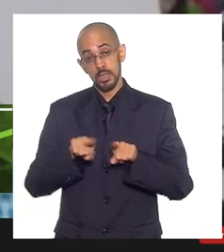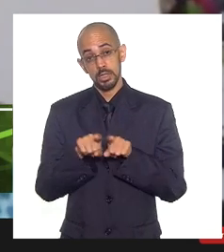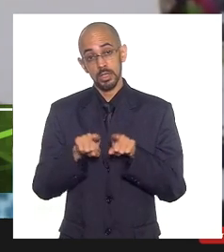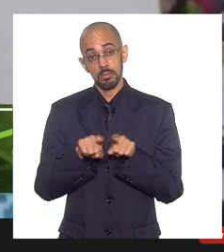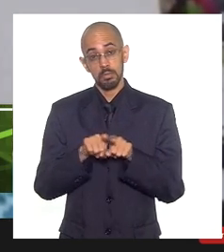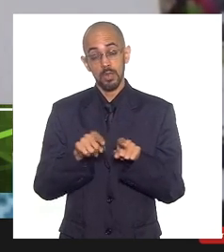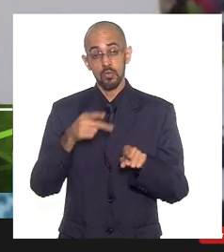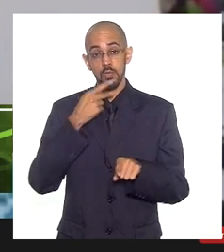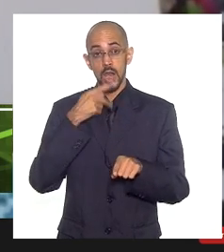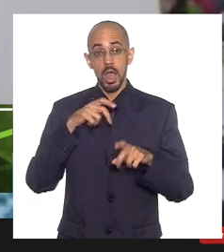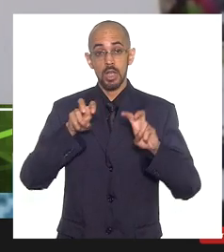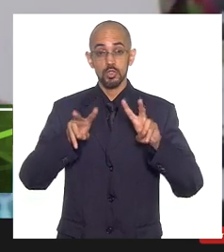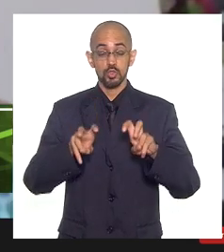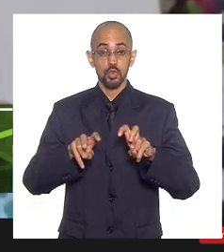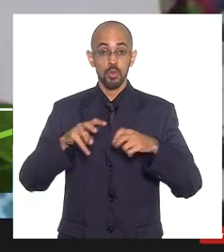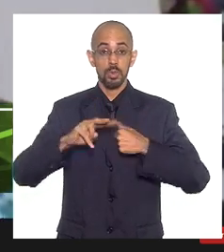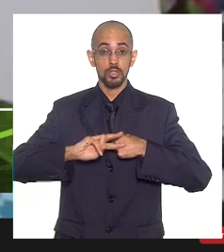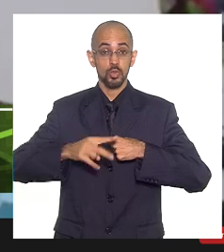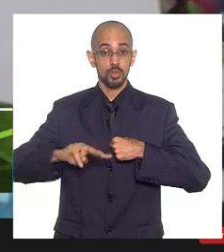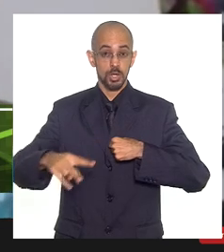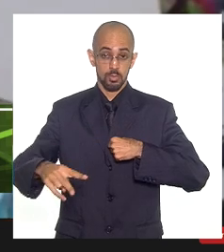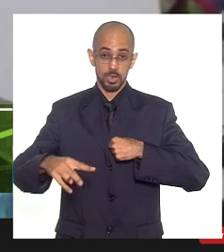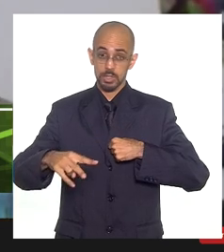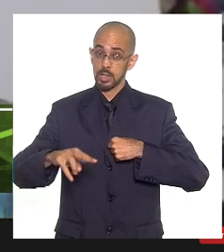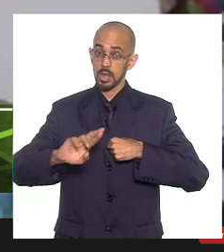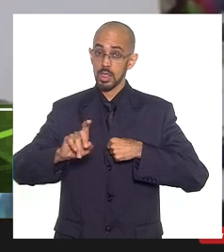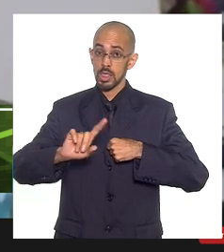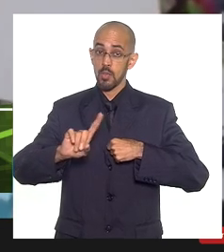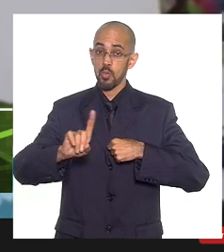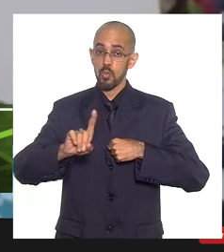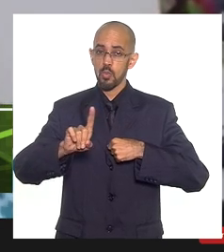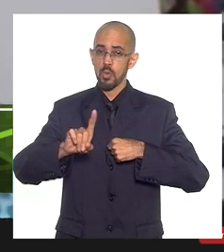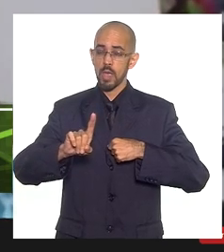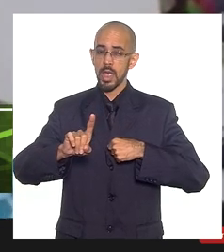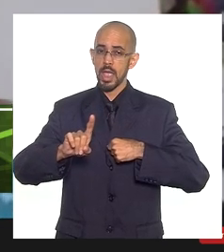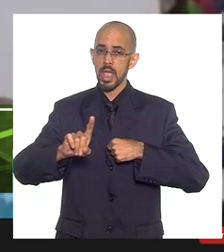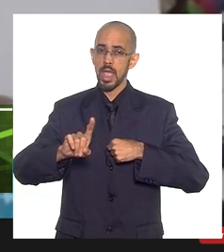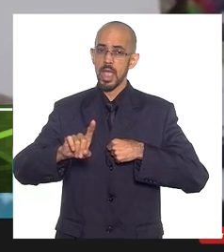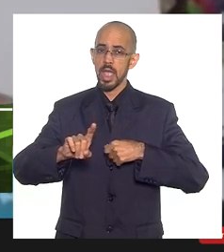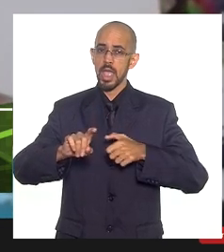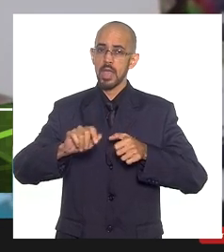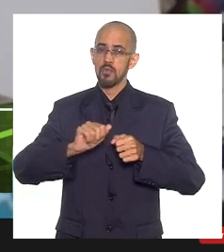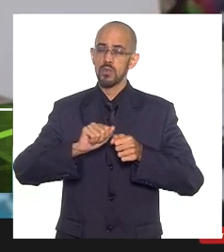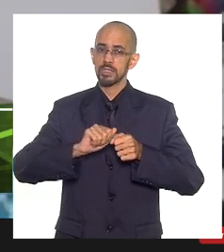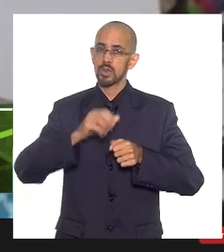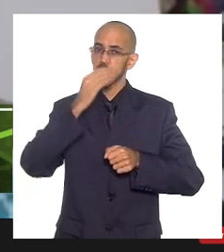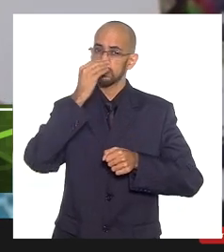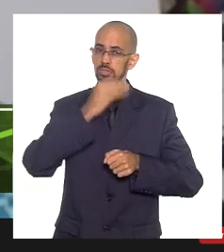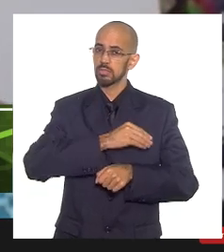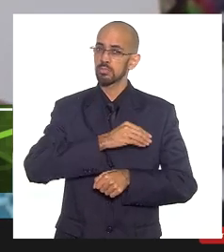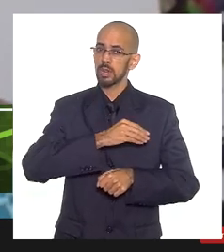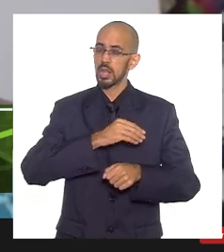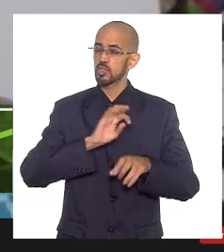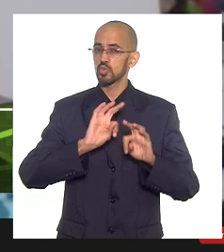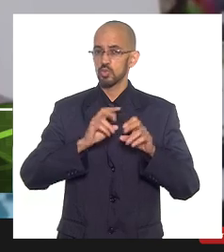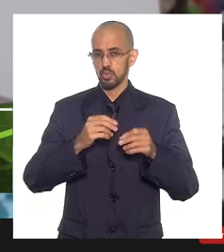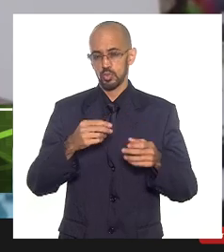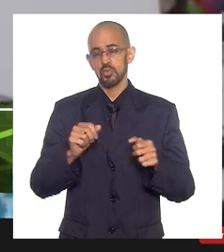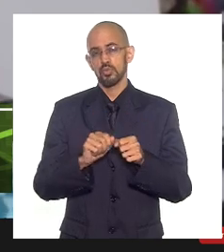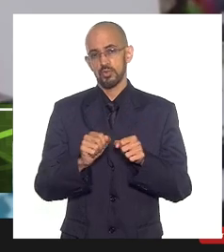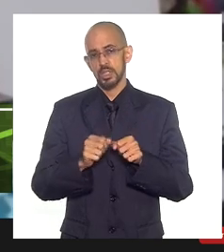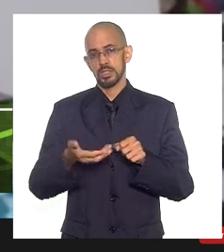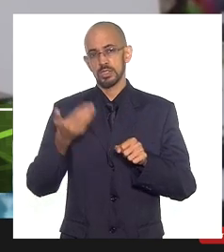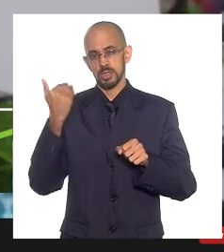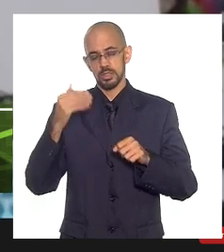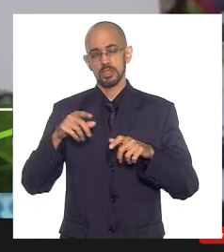sobre os resultados sem jogar água com criança fora e sem achar que o remoto o